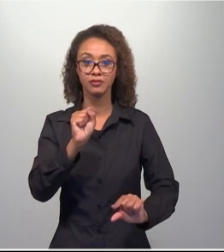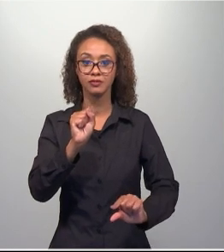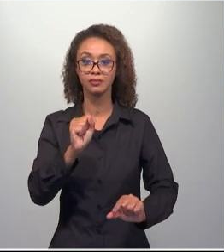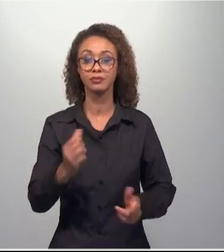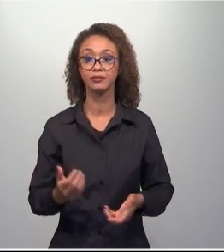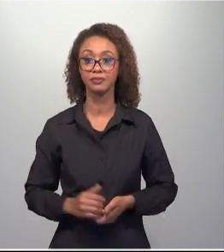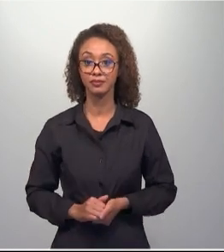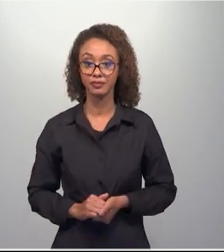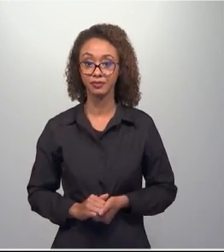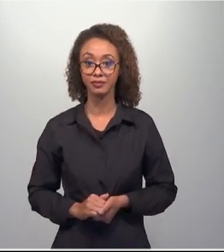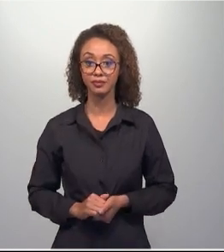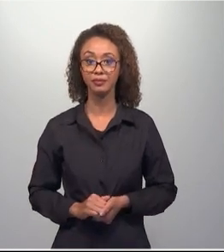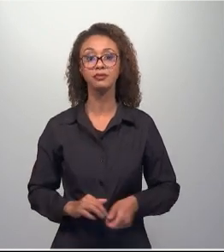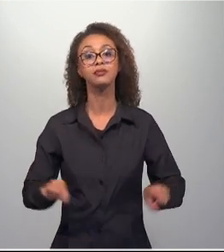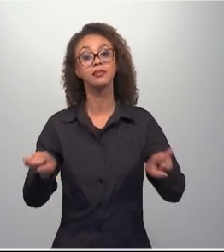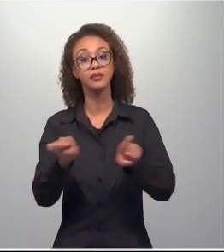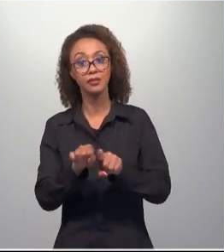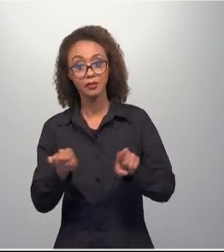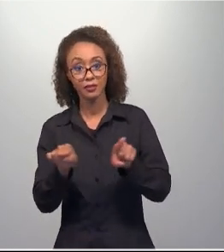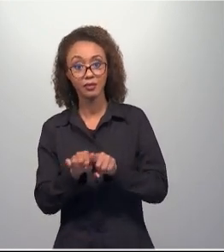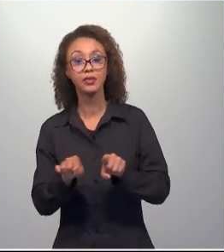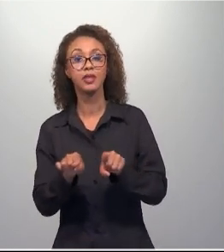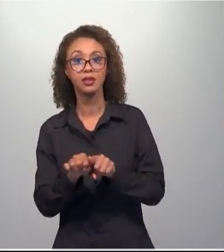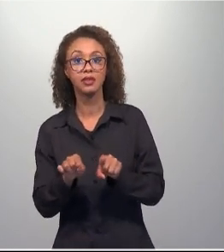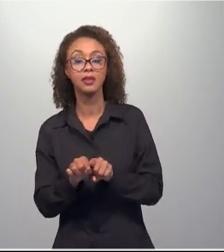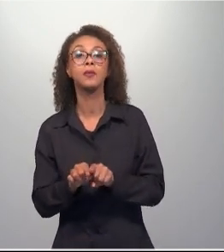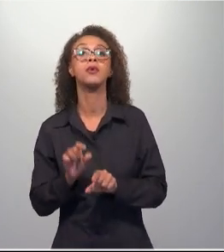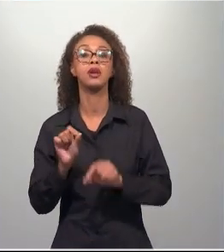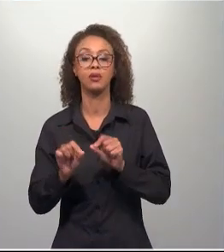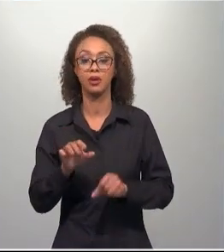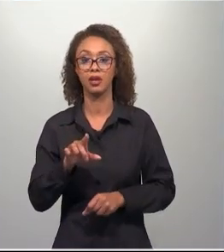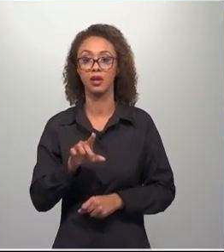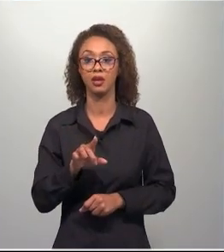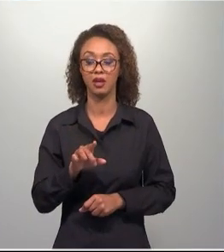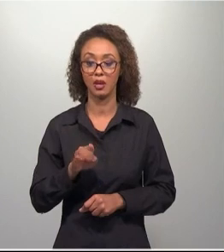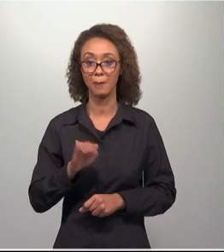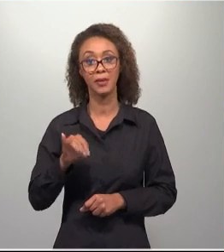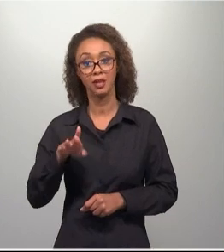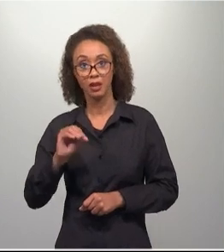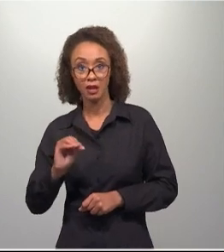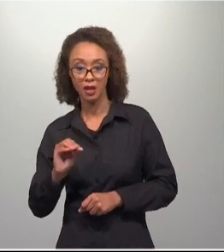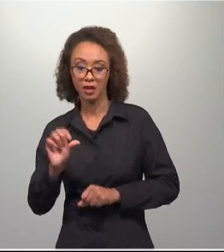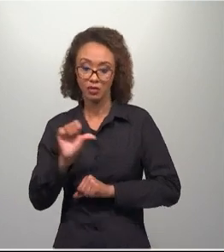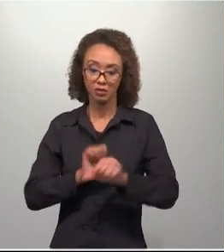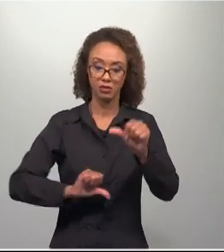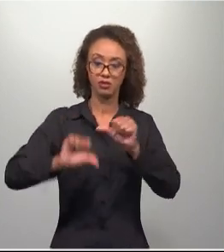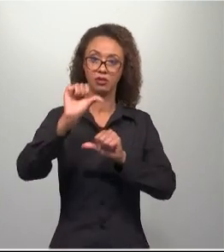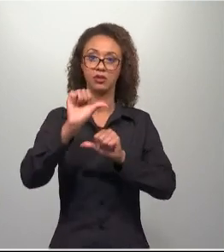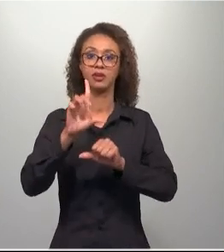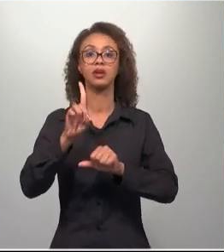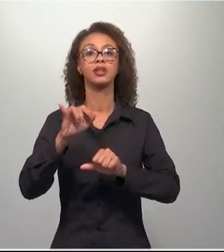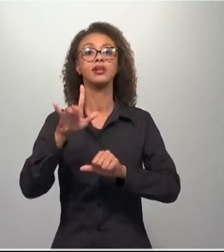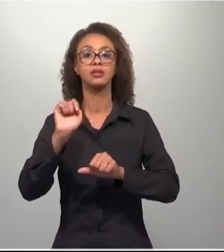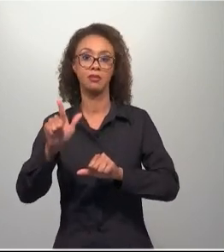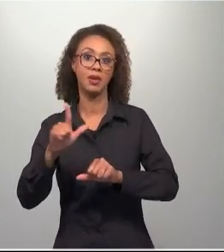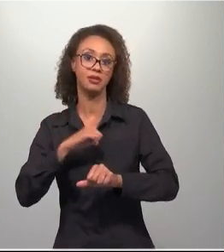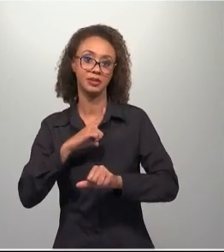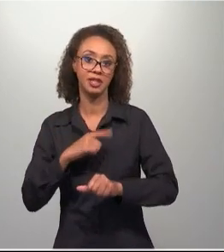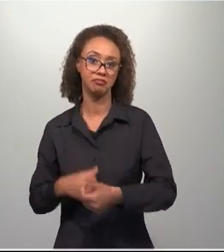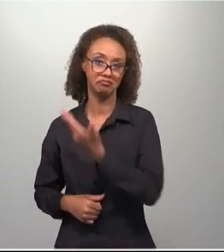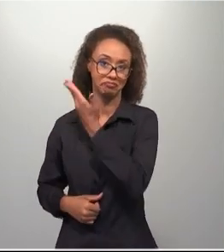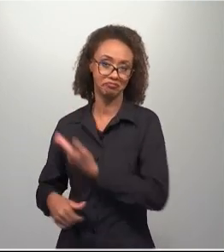codificado decimal 4 508 e aí eu tenho então o meu